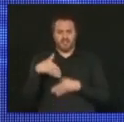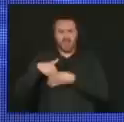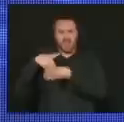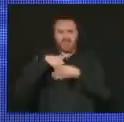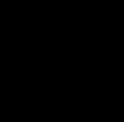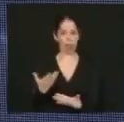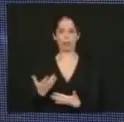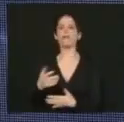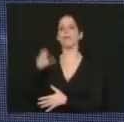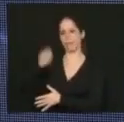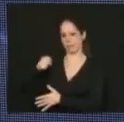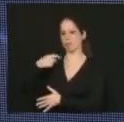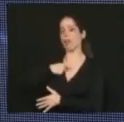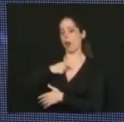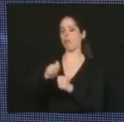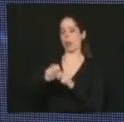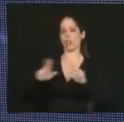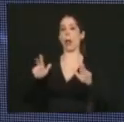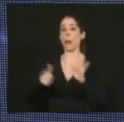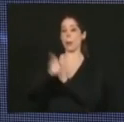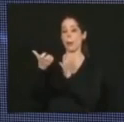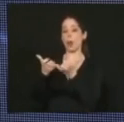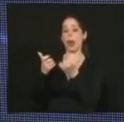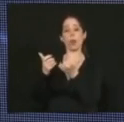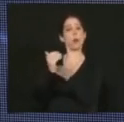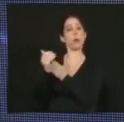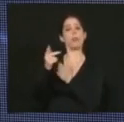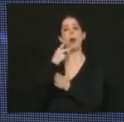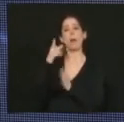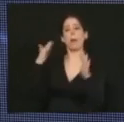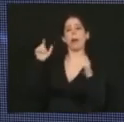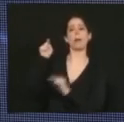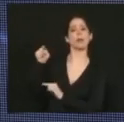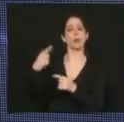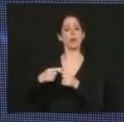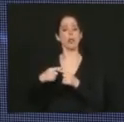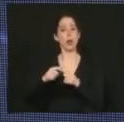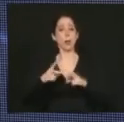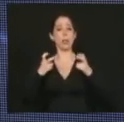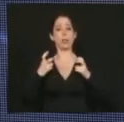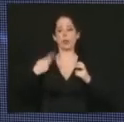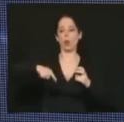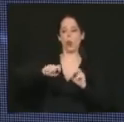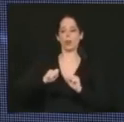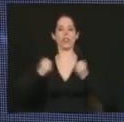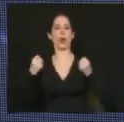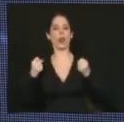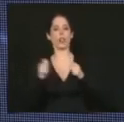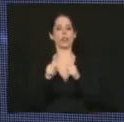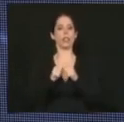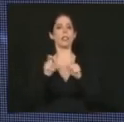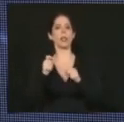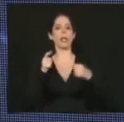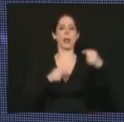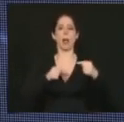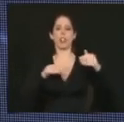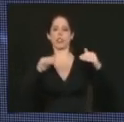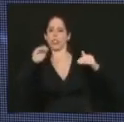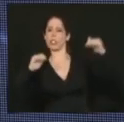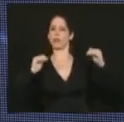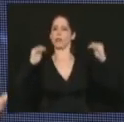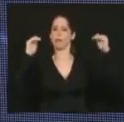trajetória que o povo conhece primeiro eu quero começar a te parabenizando né porque eu percebo o nosso esforço de fazer um debate de nível um debate de ideias